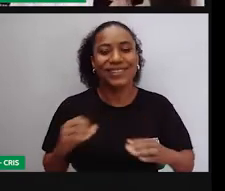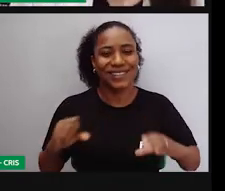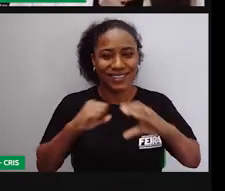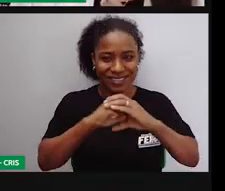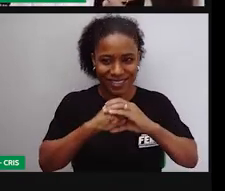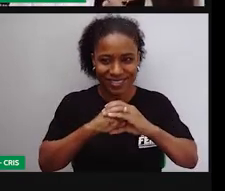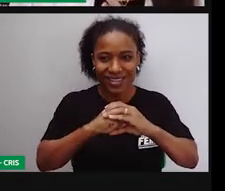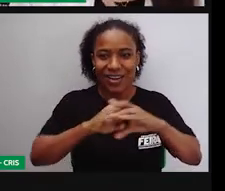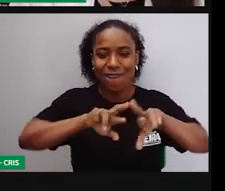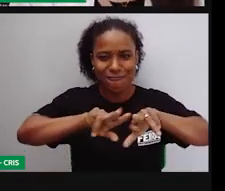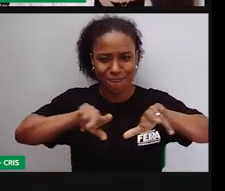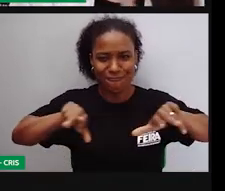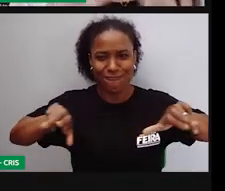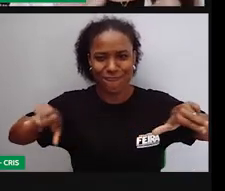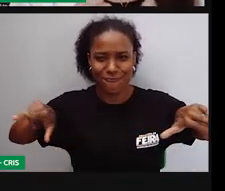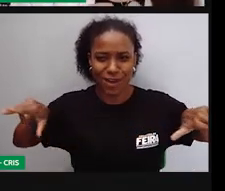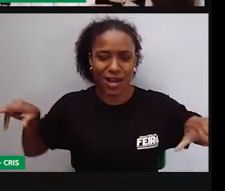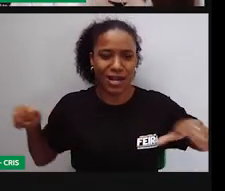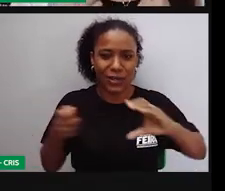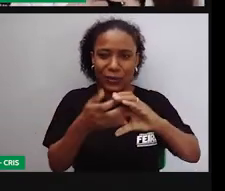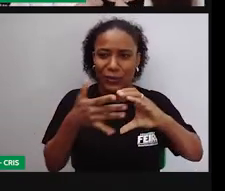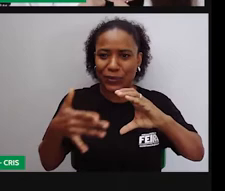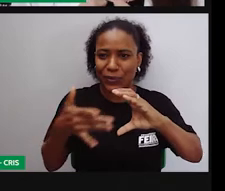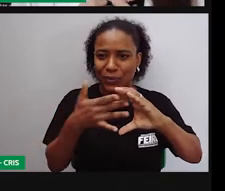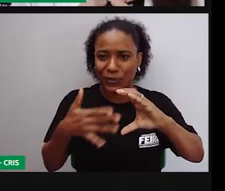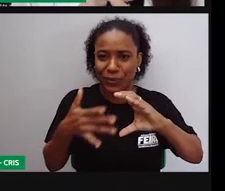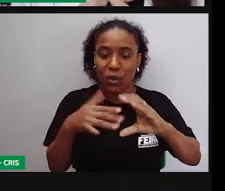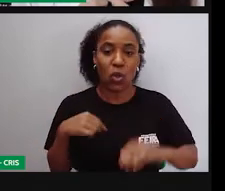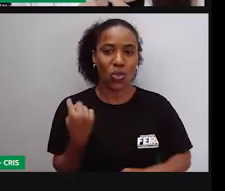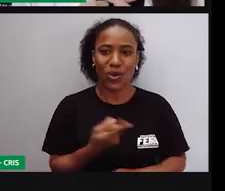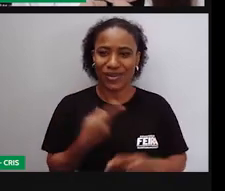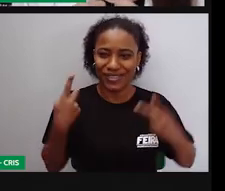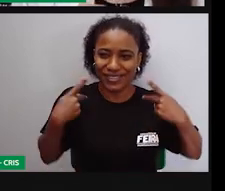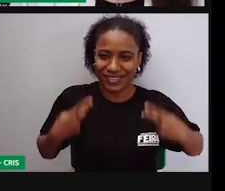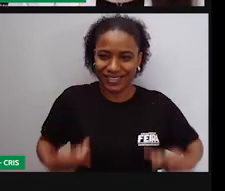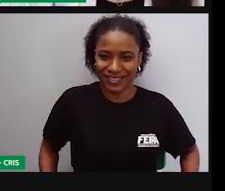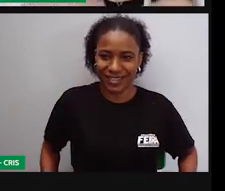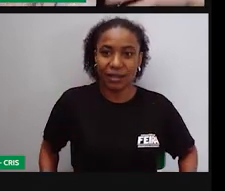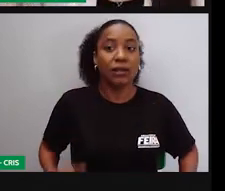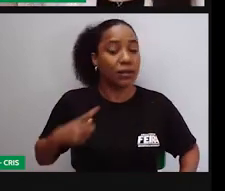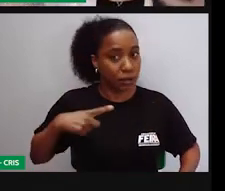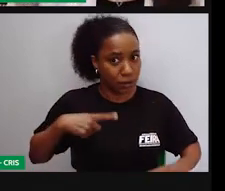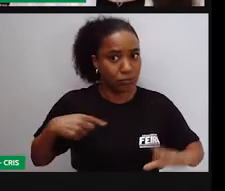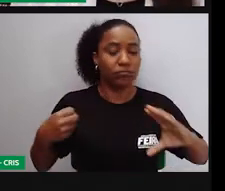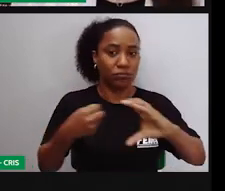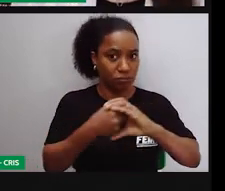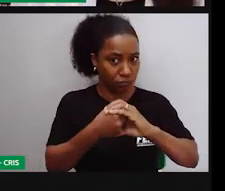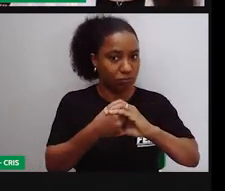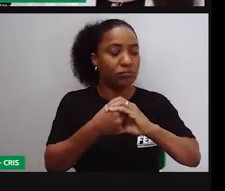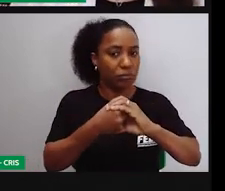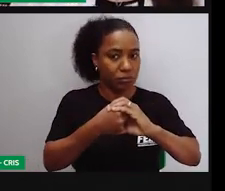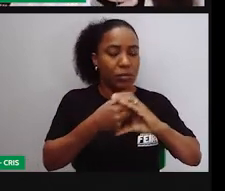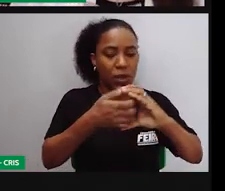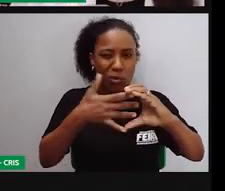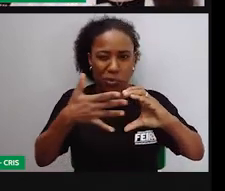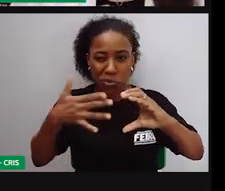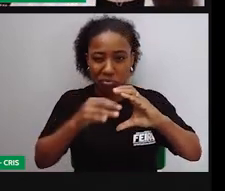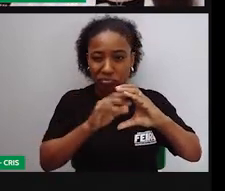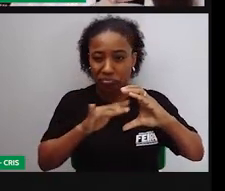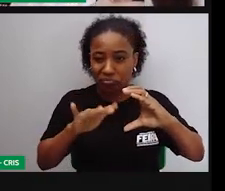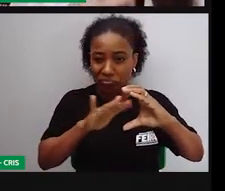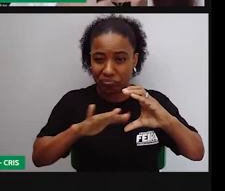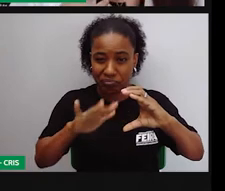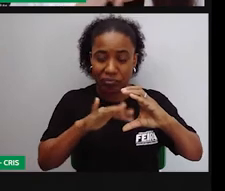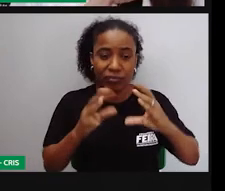pluricelulares, desculpem. É, como nós, seres humanos, então nós somos formados por várias células e cada